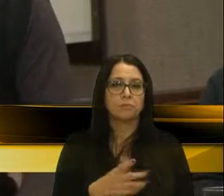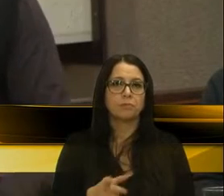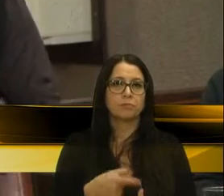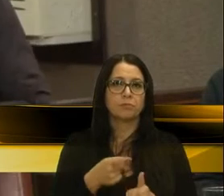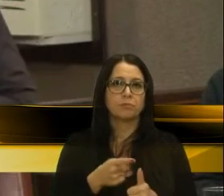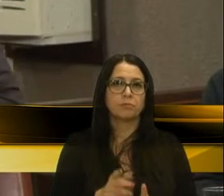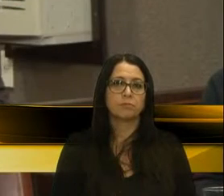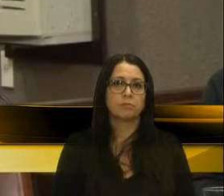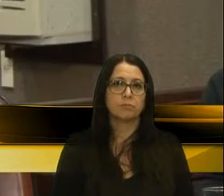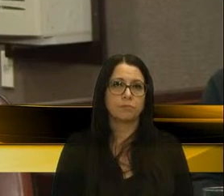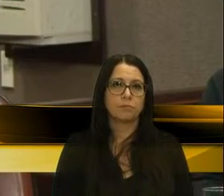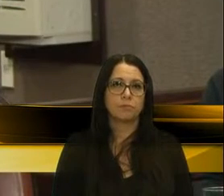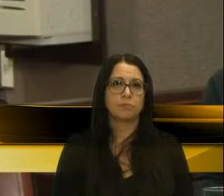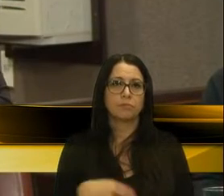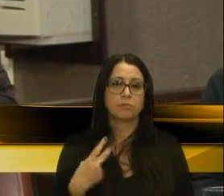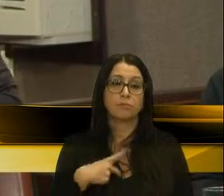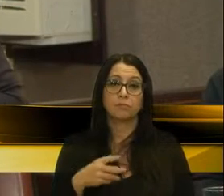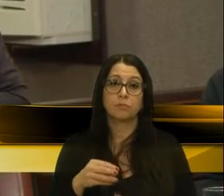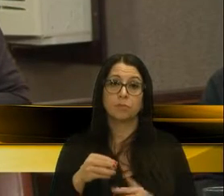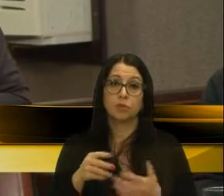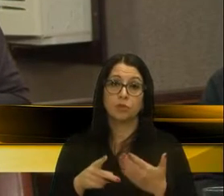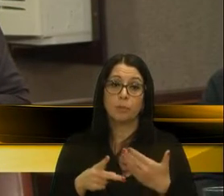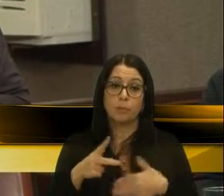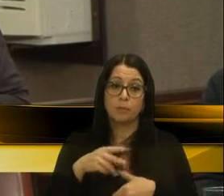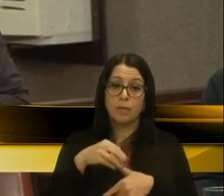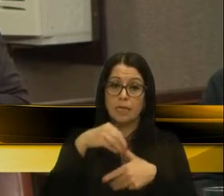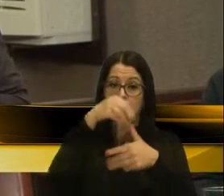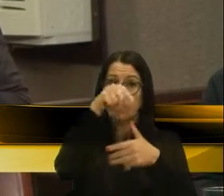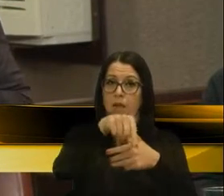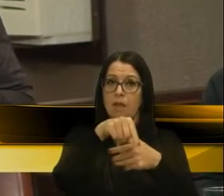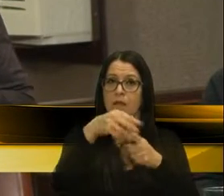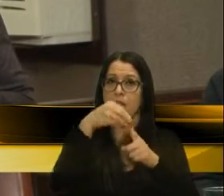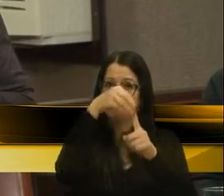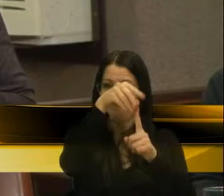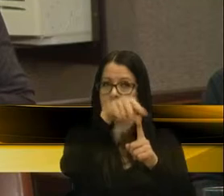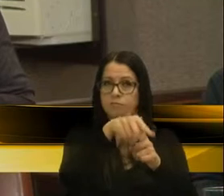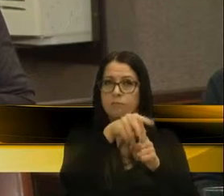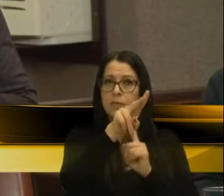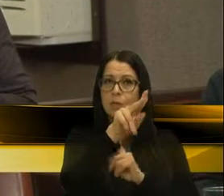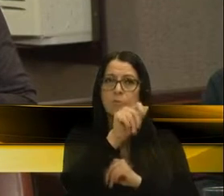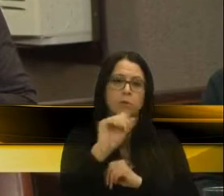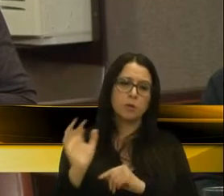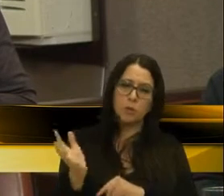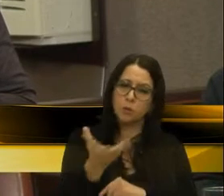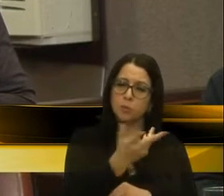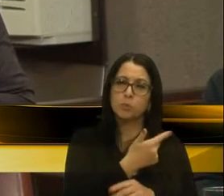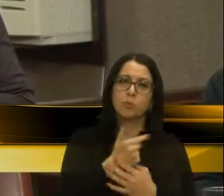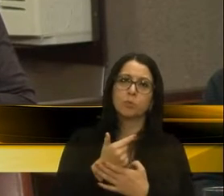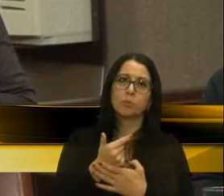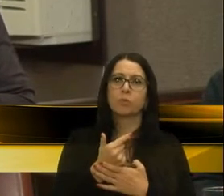Primeiro, nós temos que destacar que a UPA já está com todo o seu